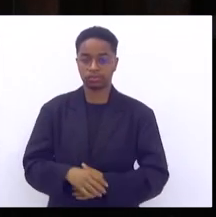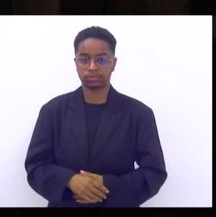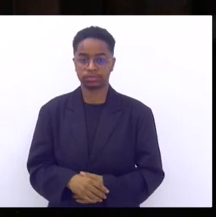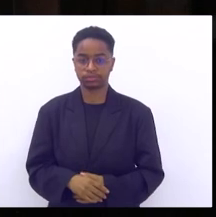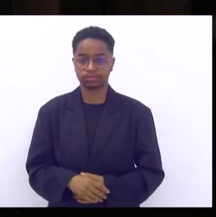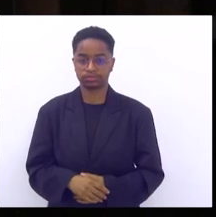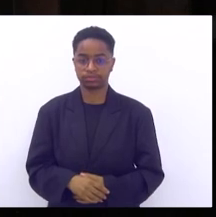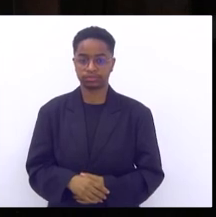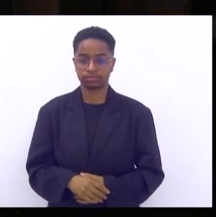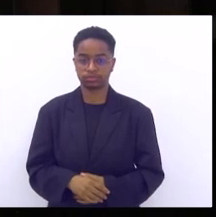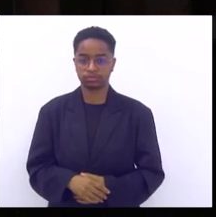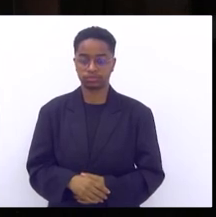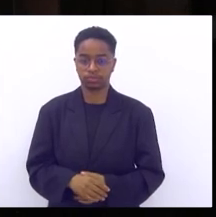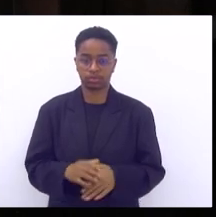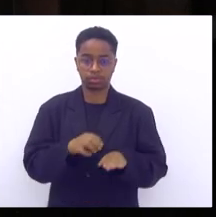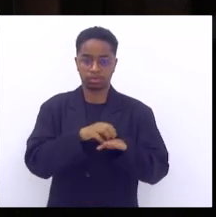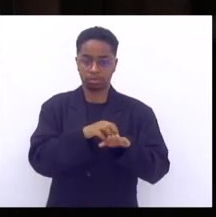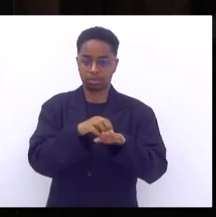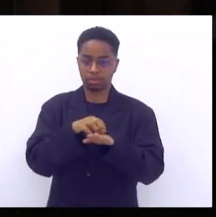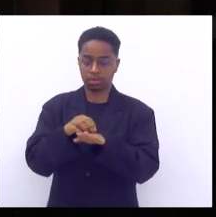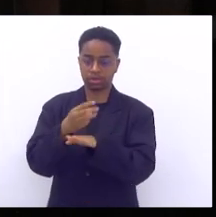300 mil veículos. Isso representa